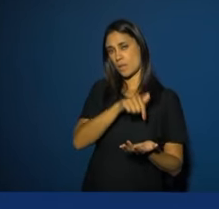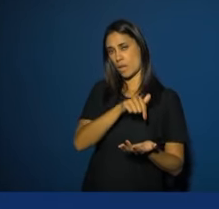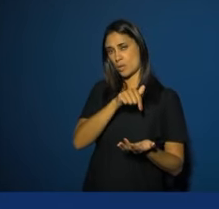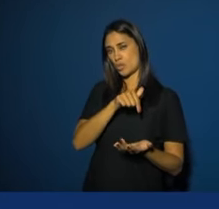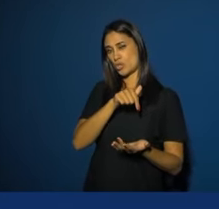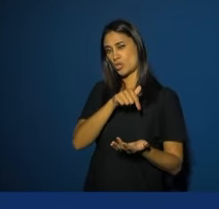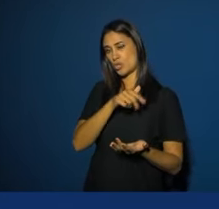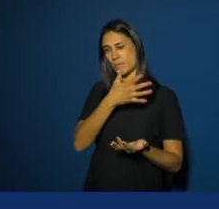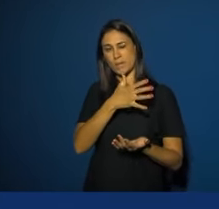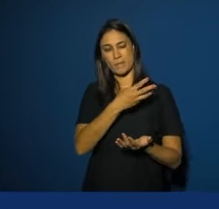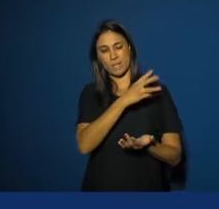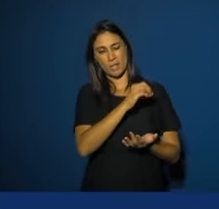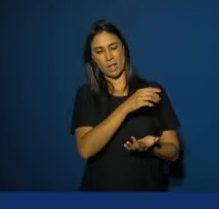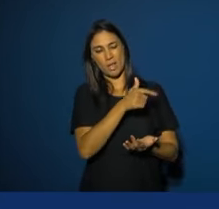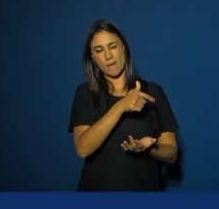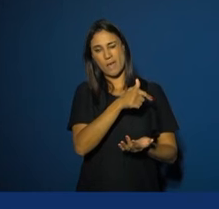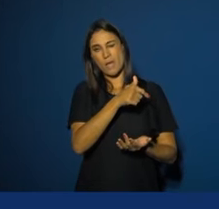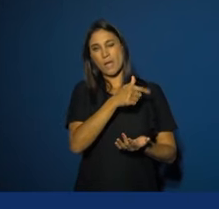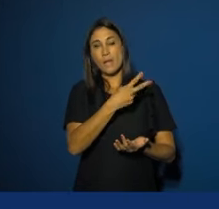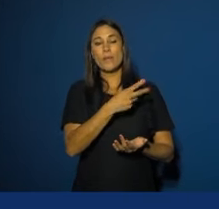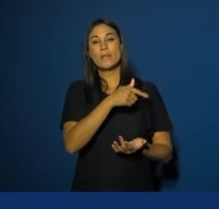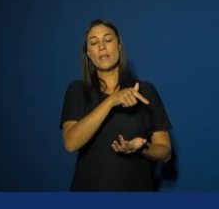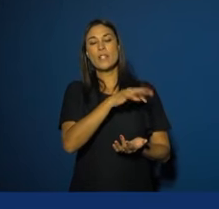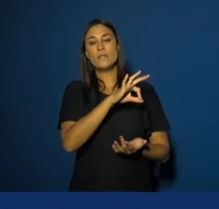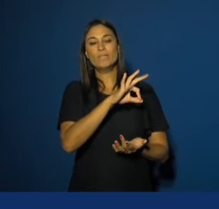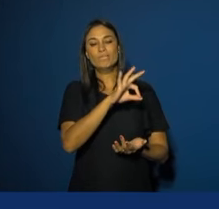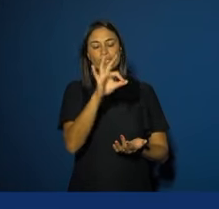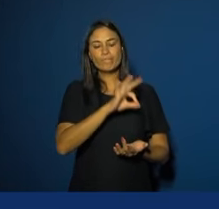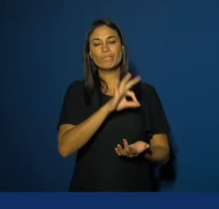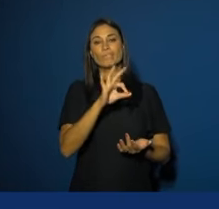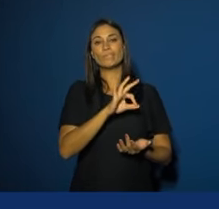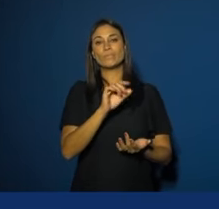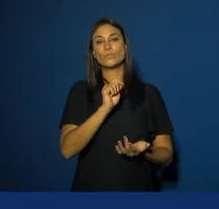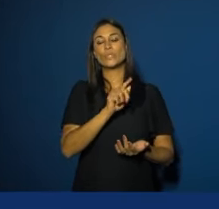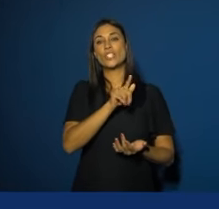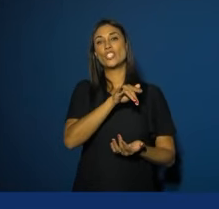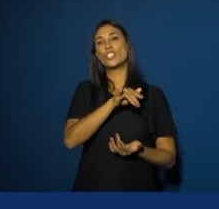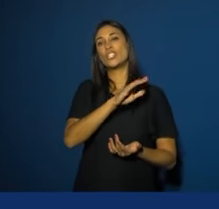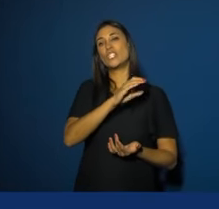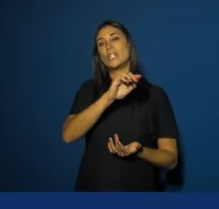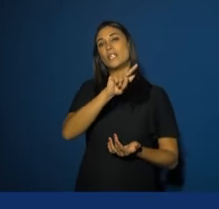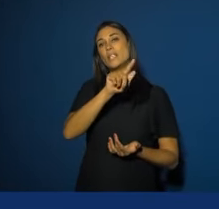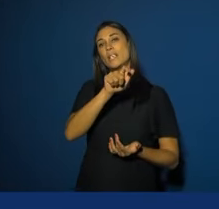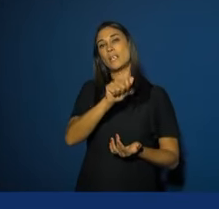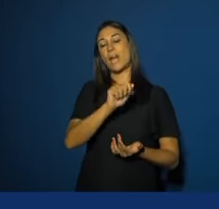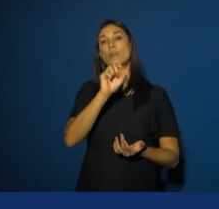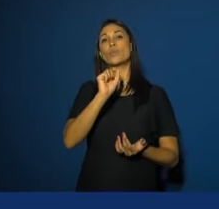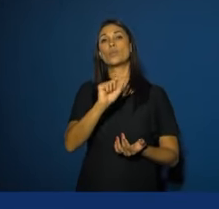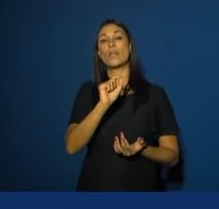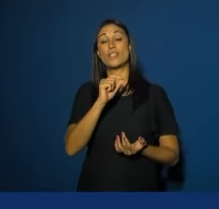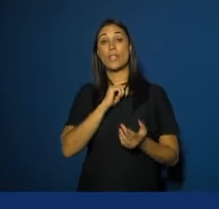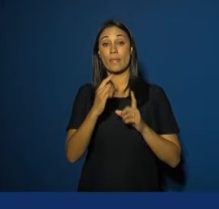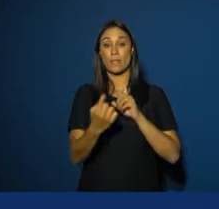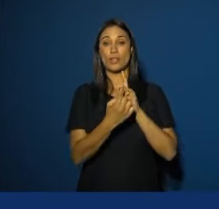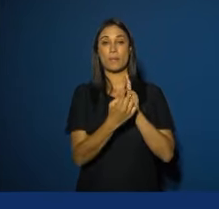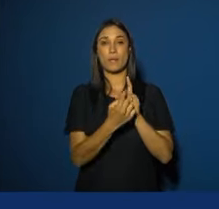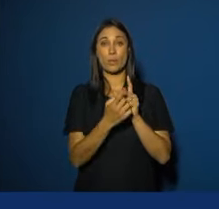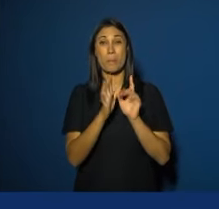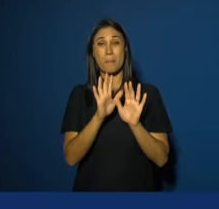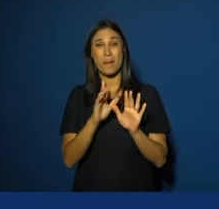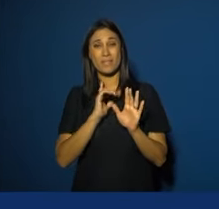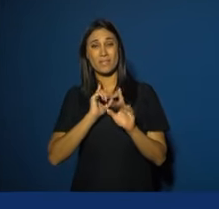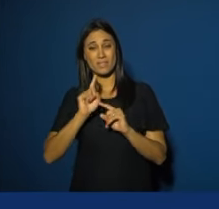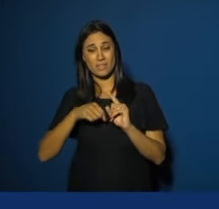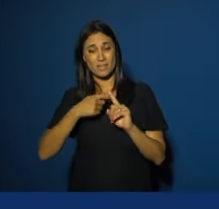27, esses 30%, 27 mais ou menos gigawatt de atendimento da carga. Mas temos mais outros